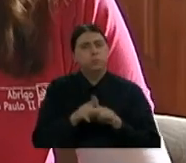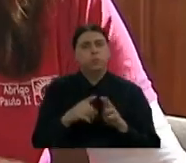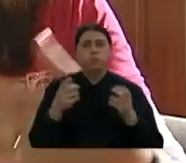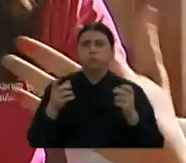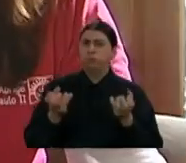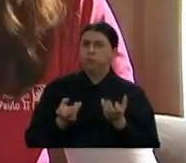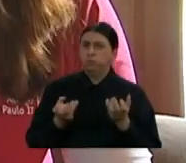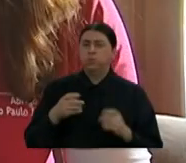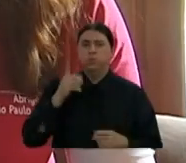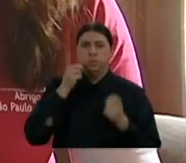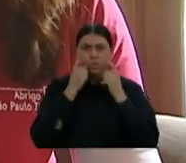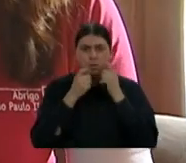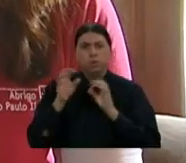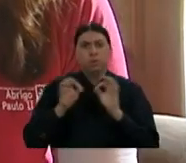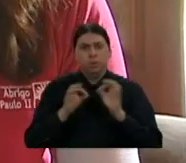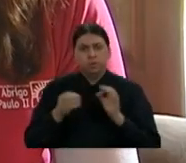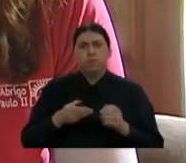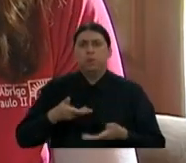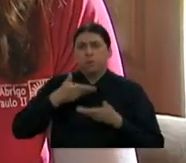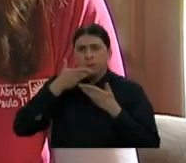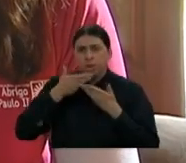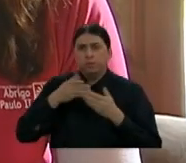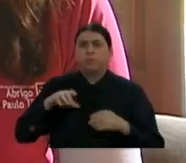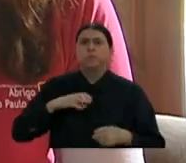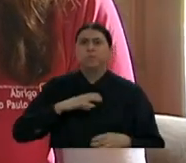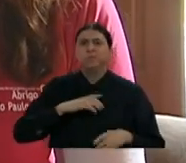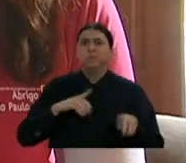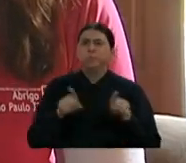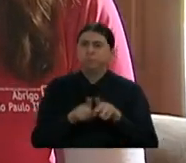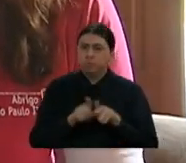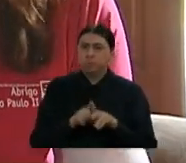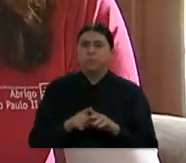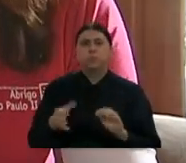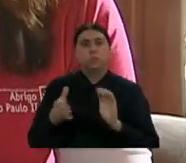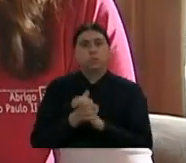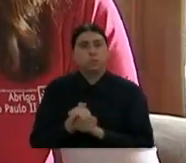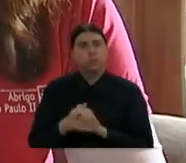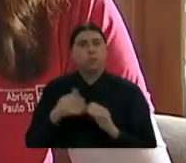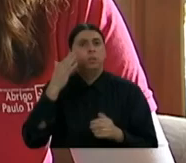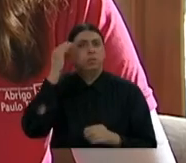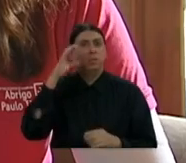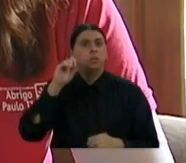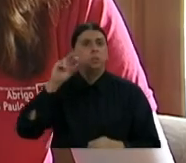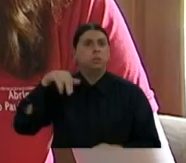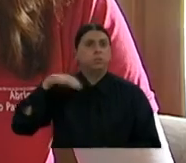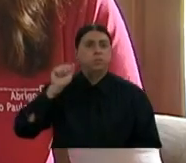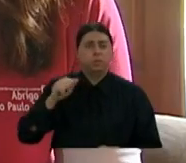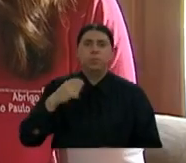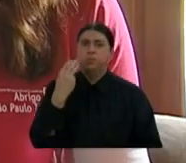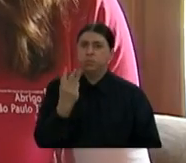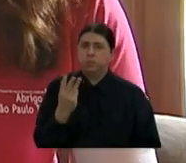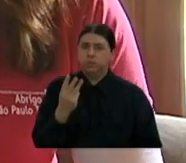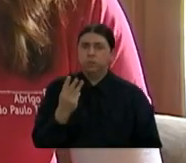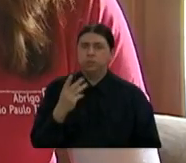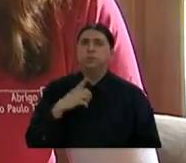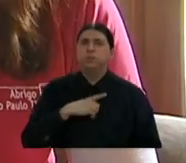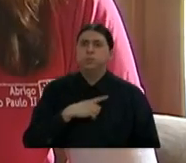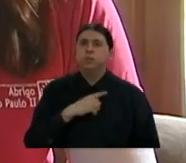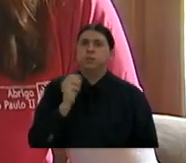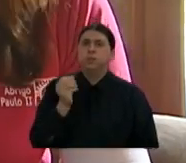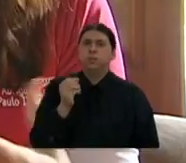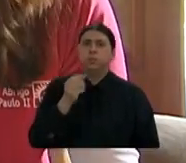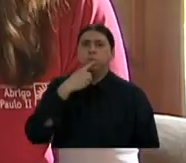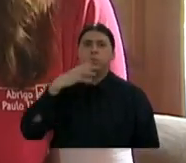que façam até que eles façam crisma e nessa acaba mesmo nós temos três crianças que são coroinhas né